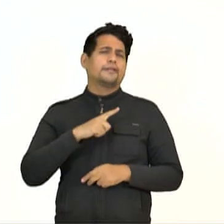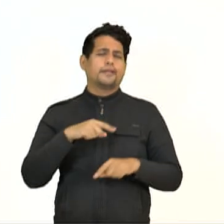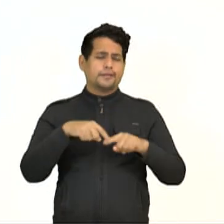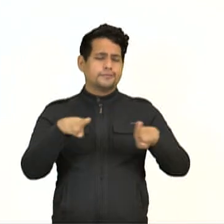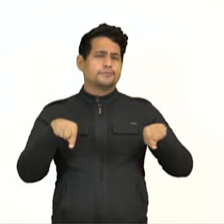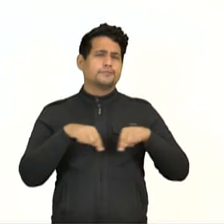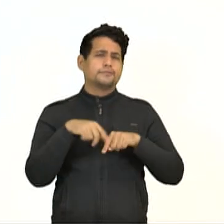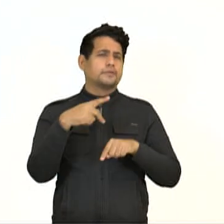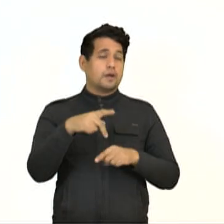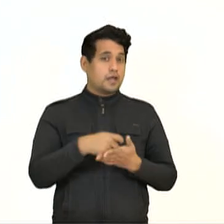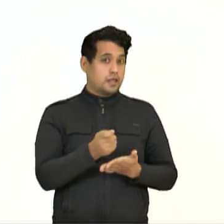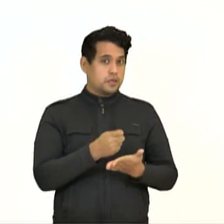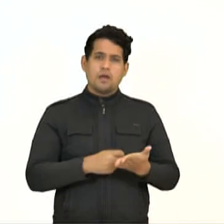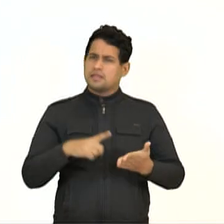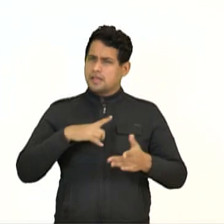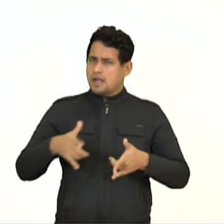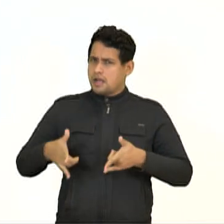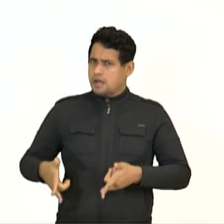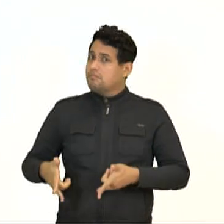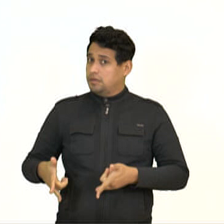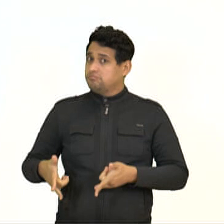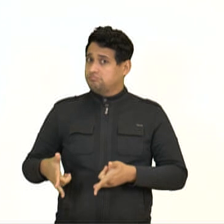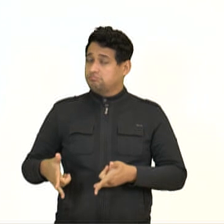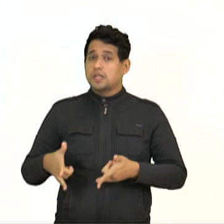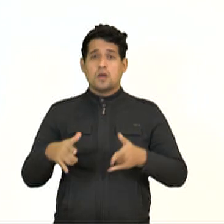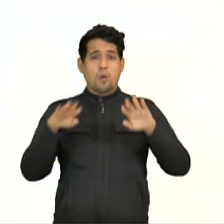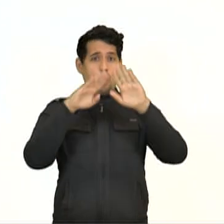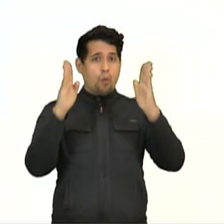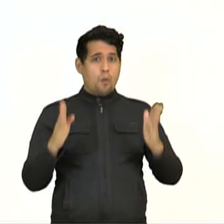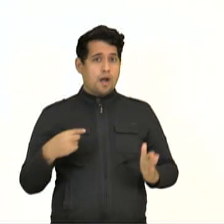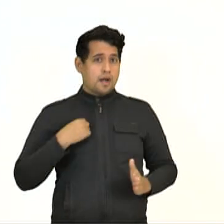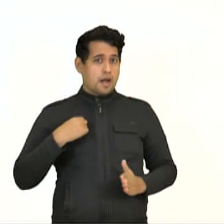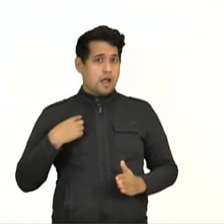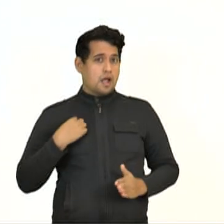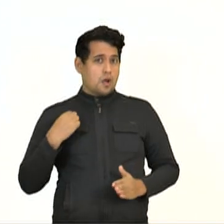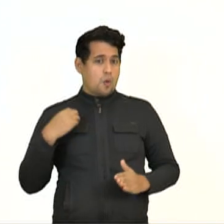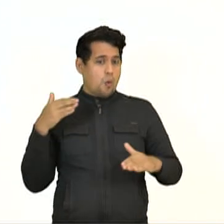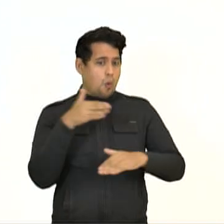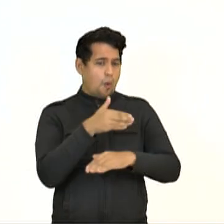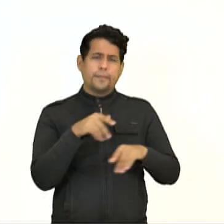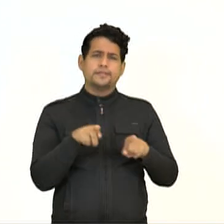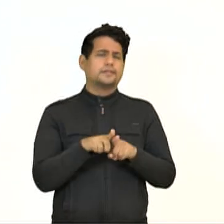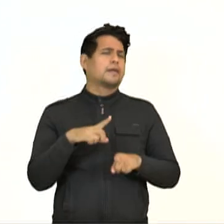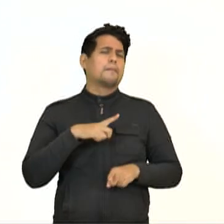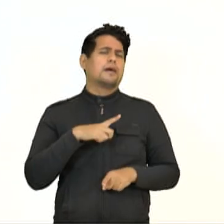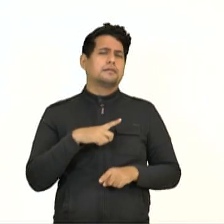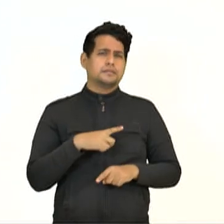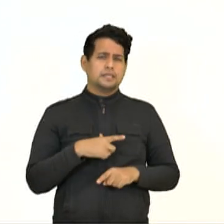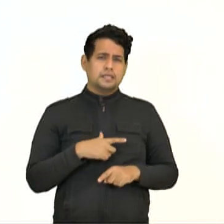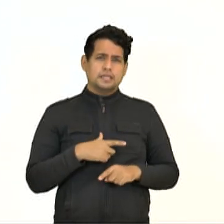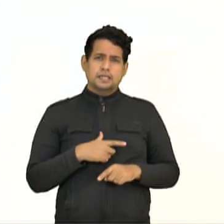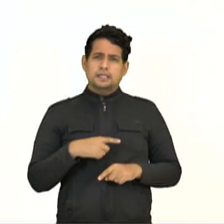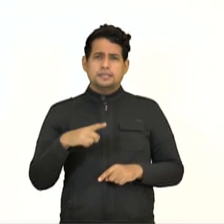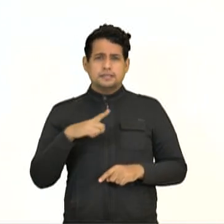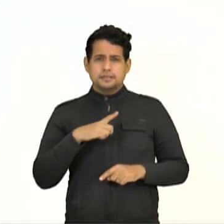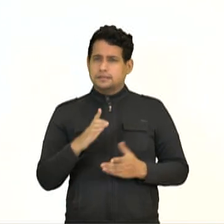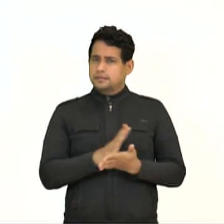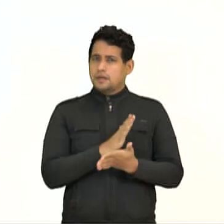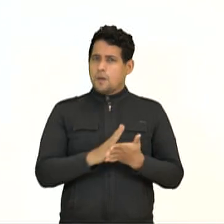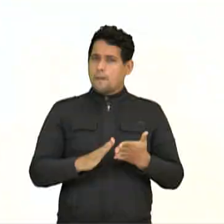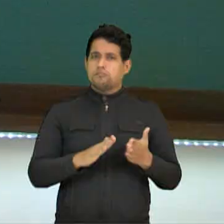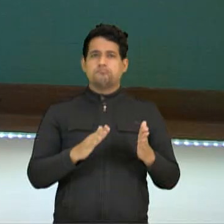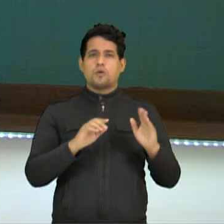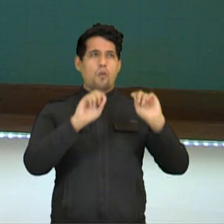mobília? Anota aí. Uma cama, um guarda-roupa, o que mais que tem no teu quarto? Tem algum pôster